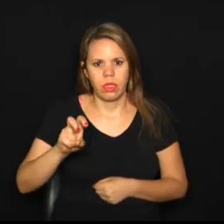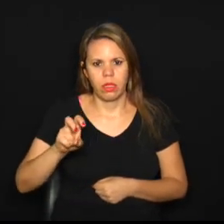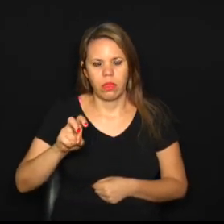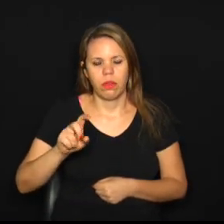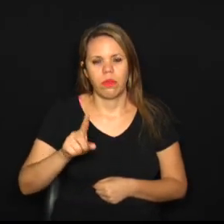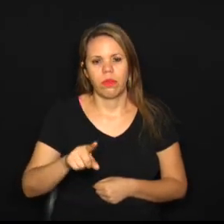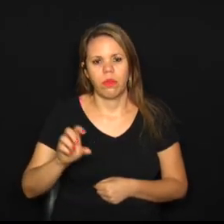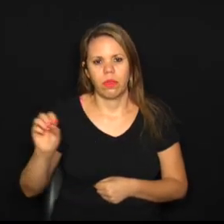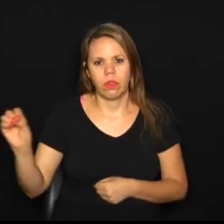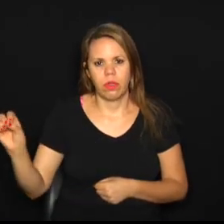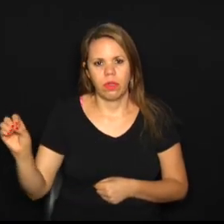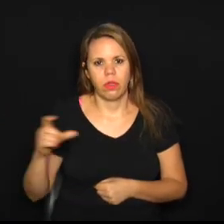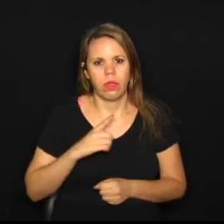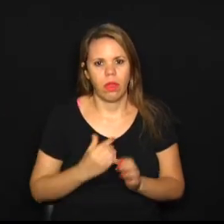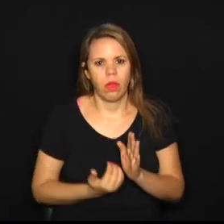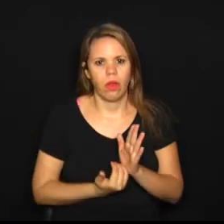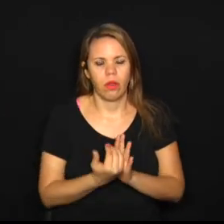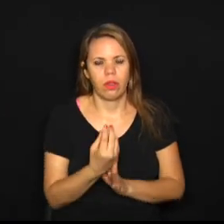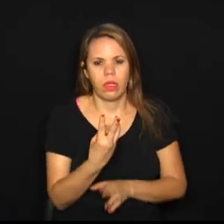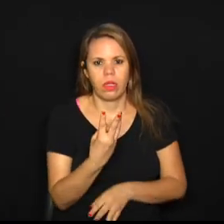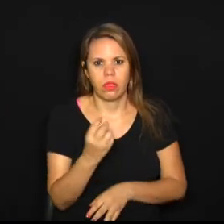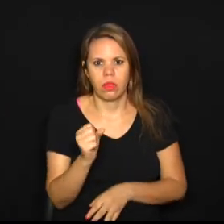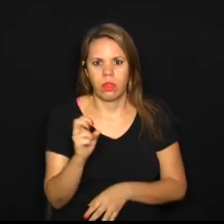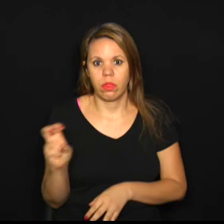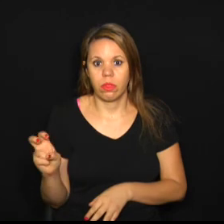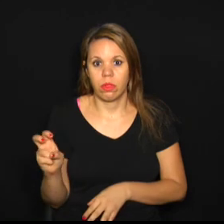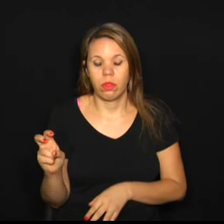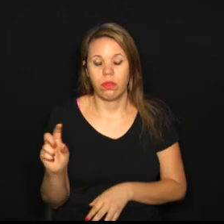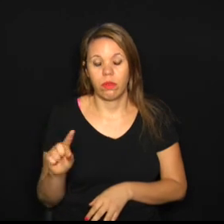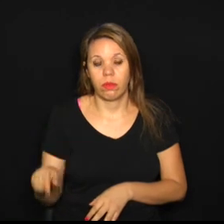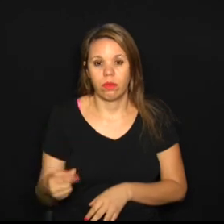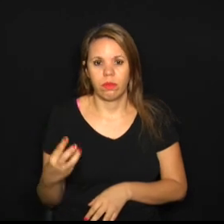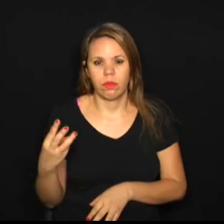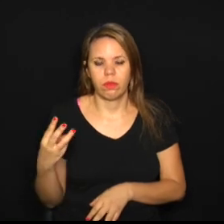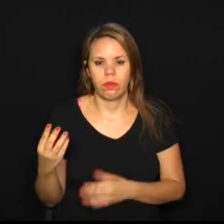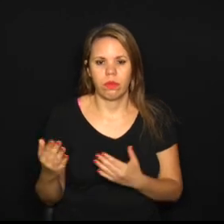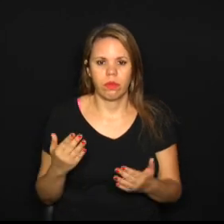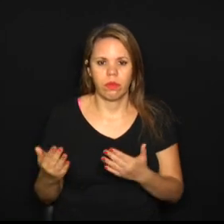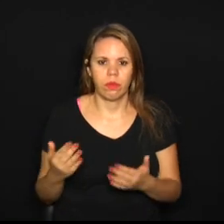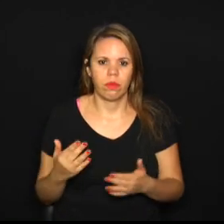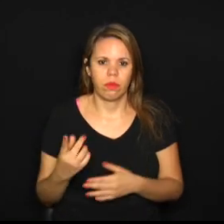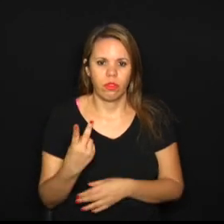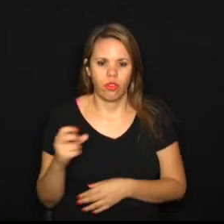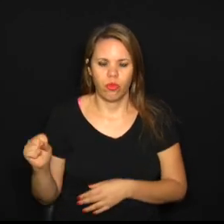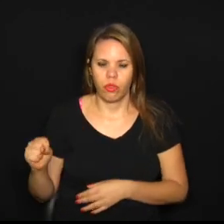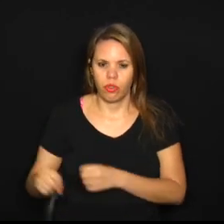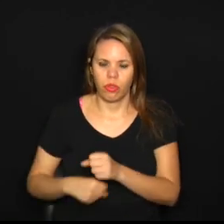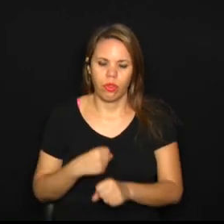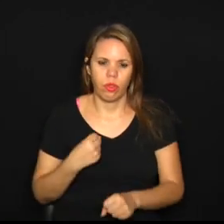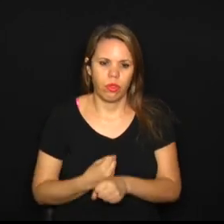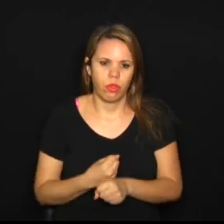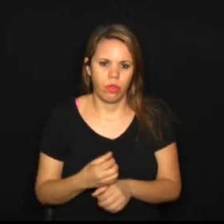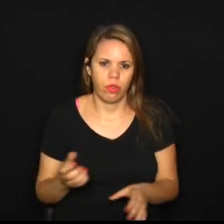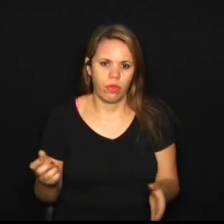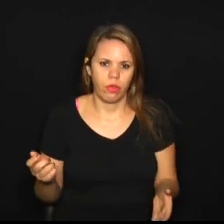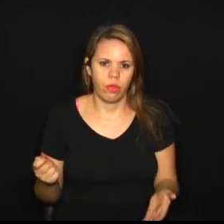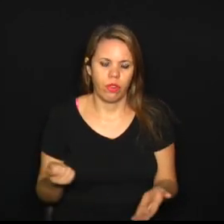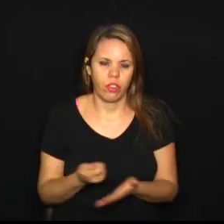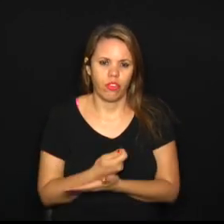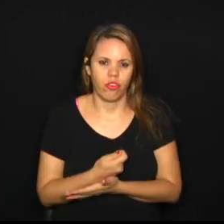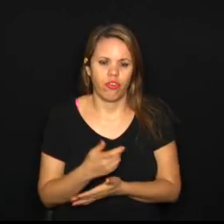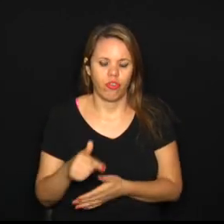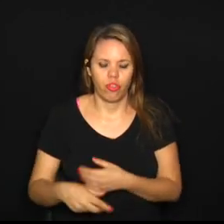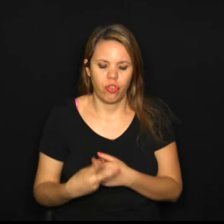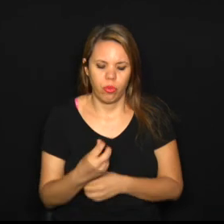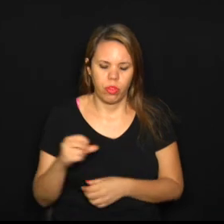1.975.100.000. Ela houve um crescimento de 385 milhões em relação a 2018. Então, em 2018 nós fechamos com 1.589 e fechamos